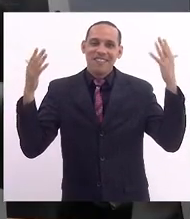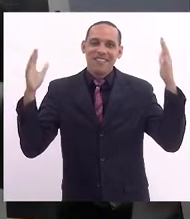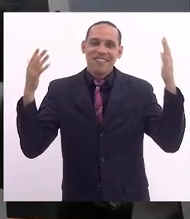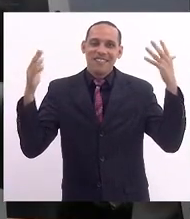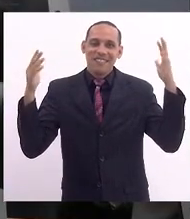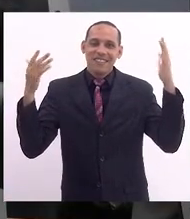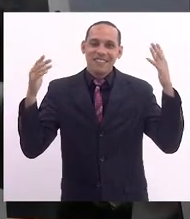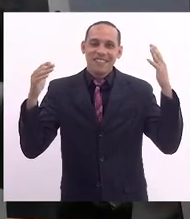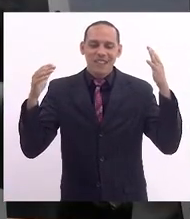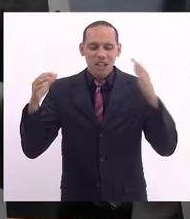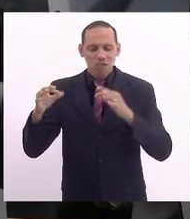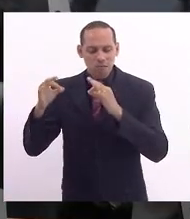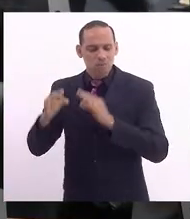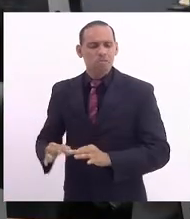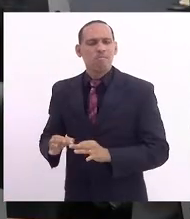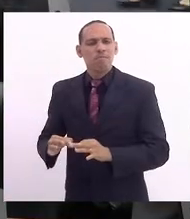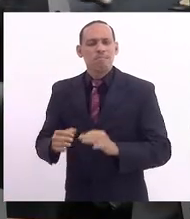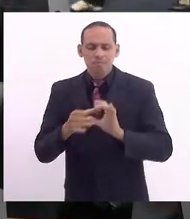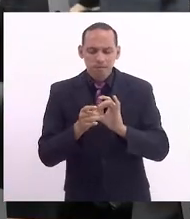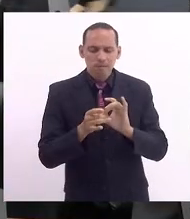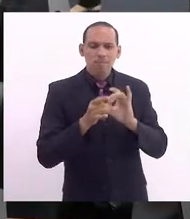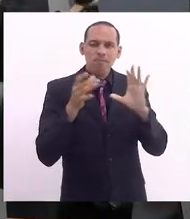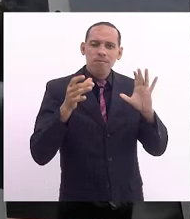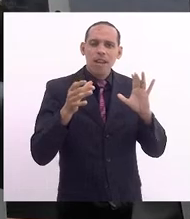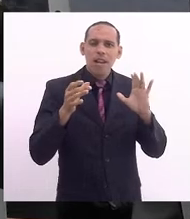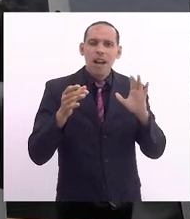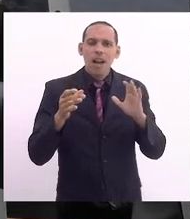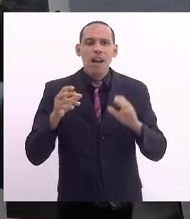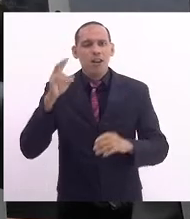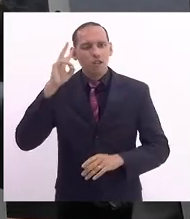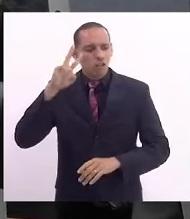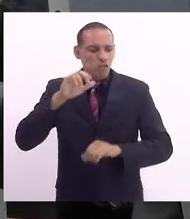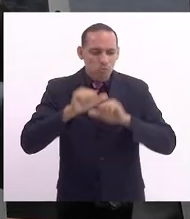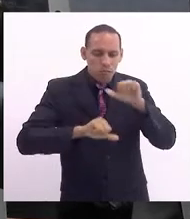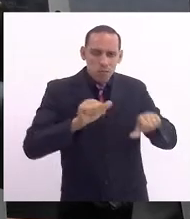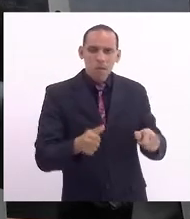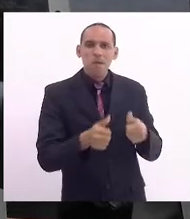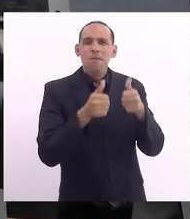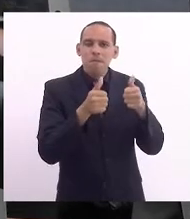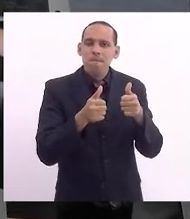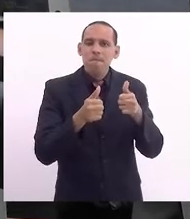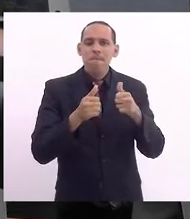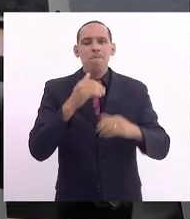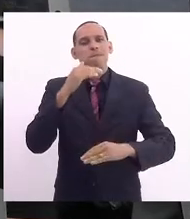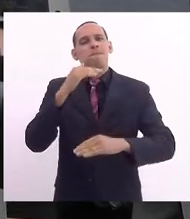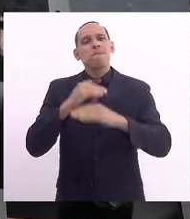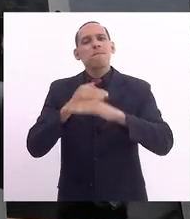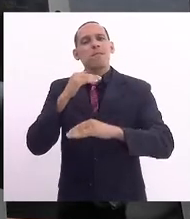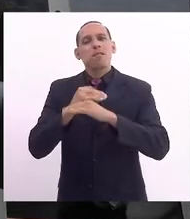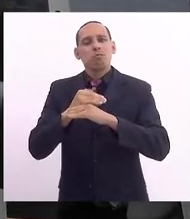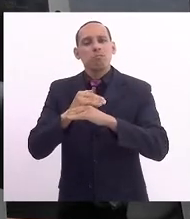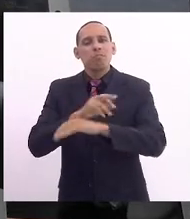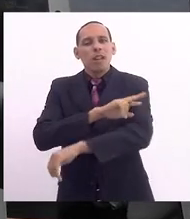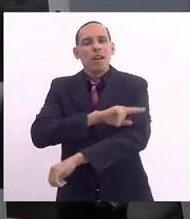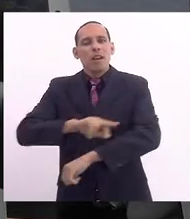Por justiça, liberdade, reparação e igualdade racial.